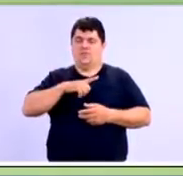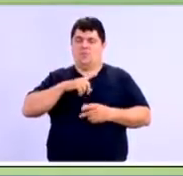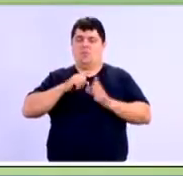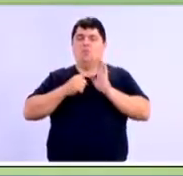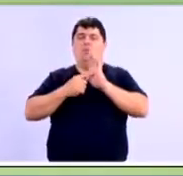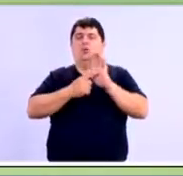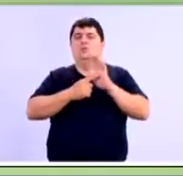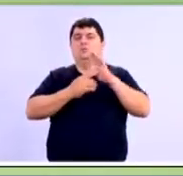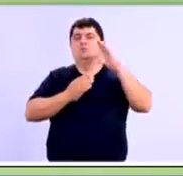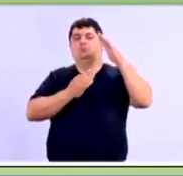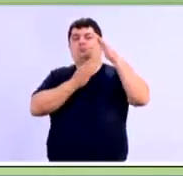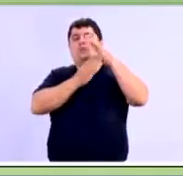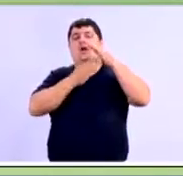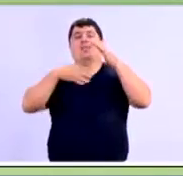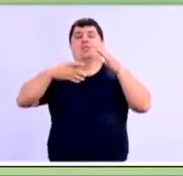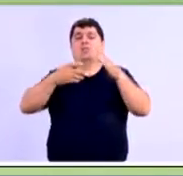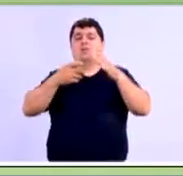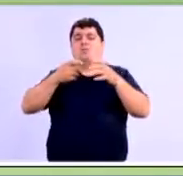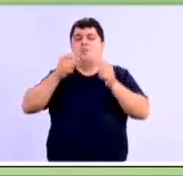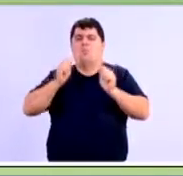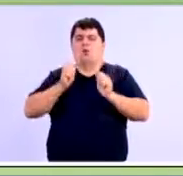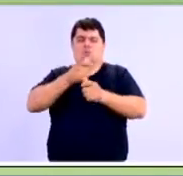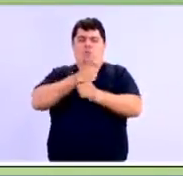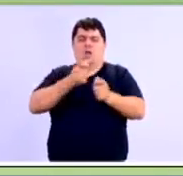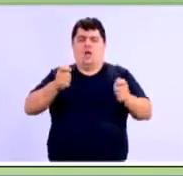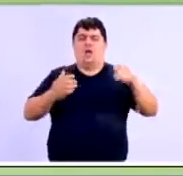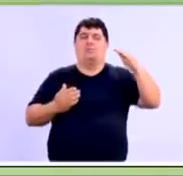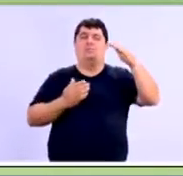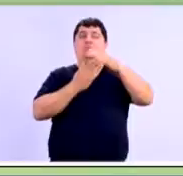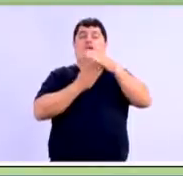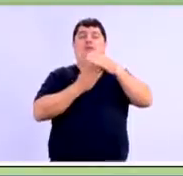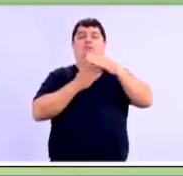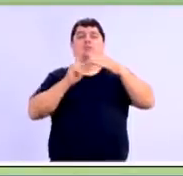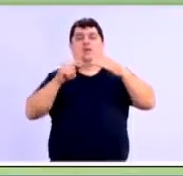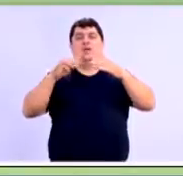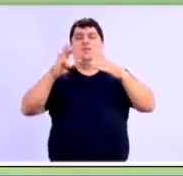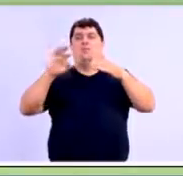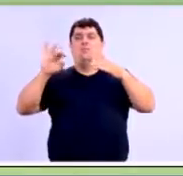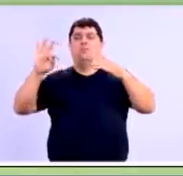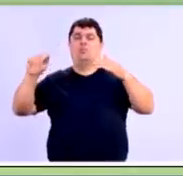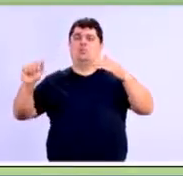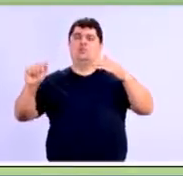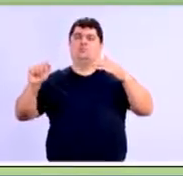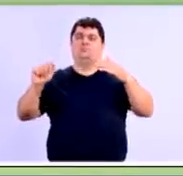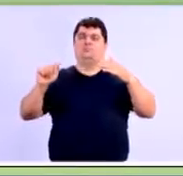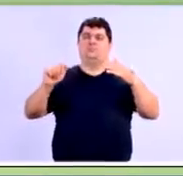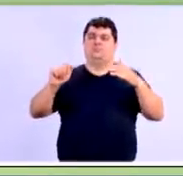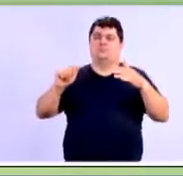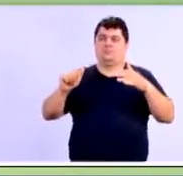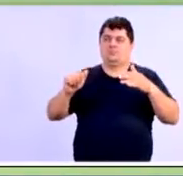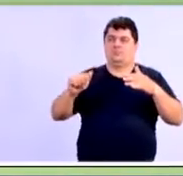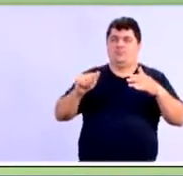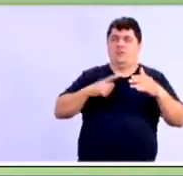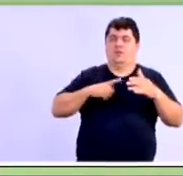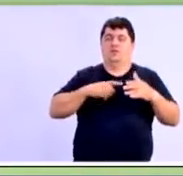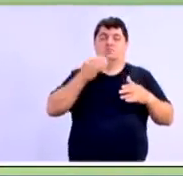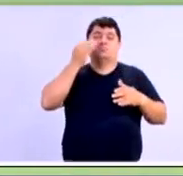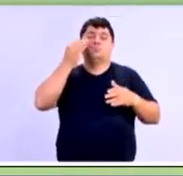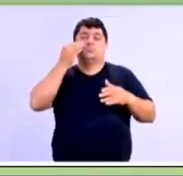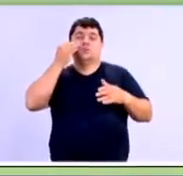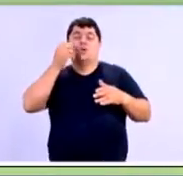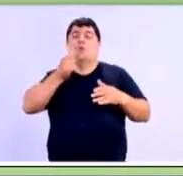para os demais gastos da empresa. Ou seja, eu posso gastar quanto? Só após a bruta, considerando ainda a margem de